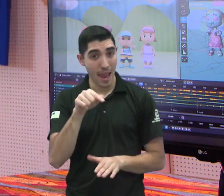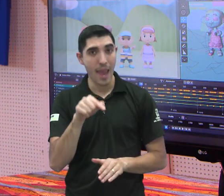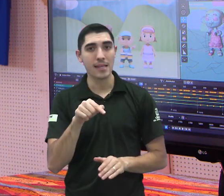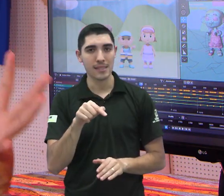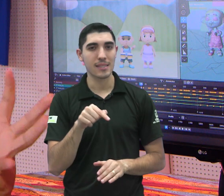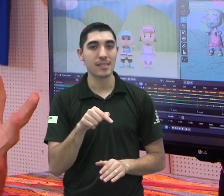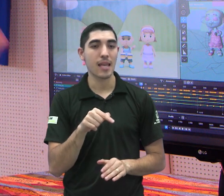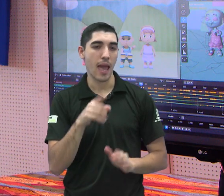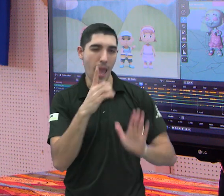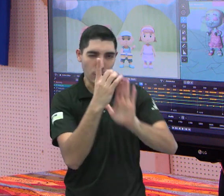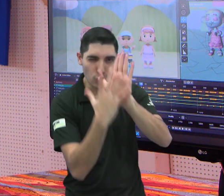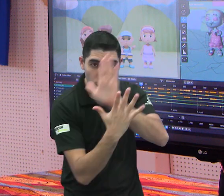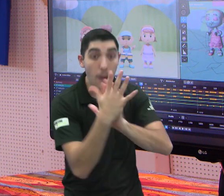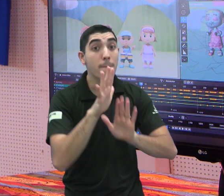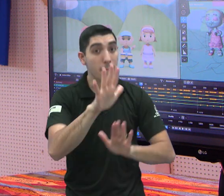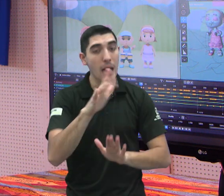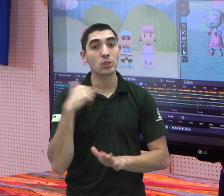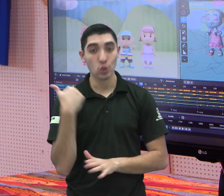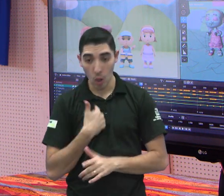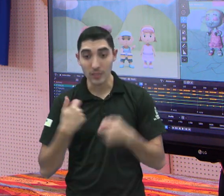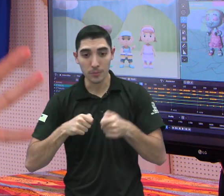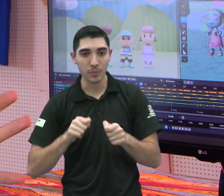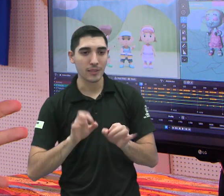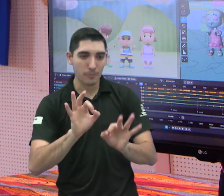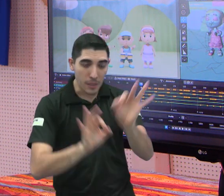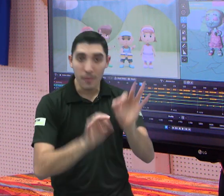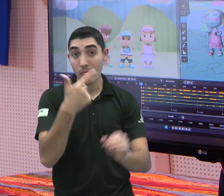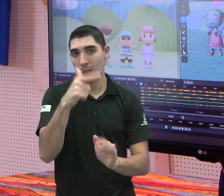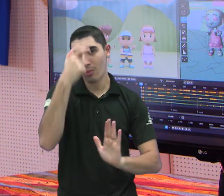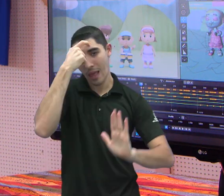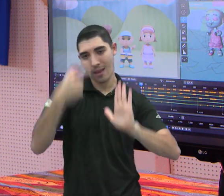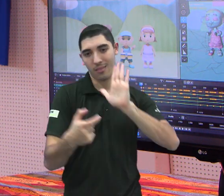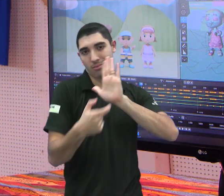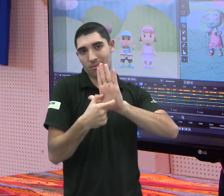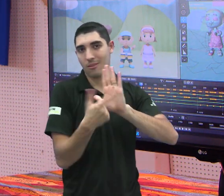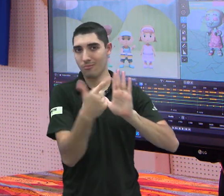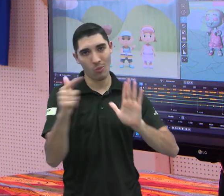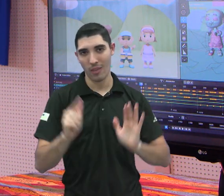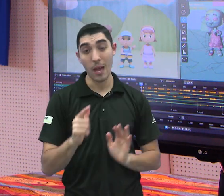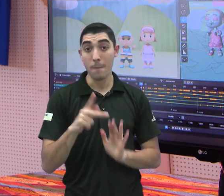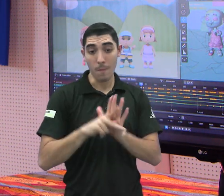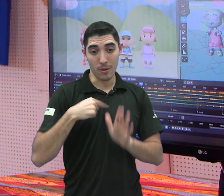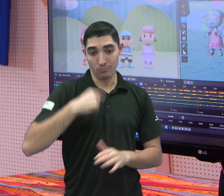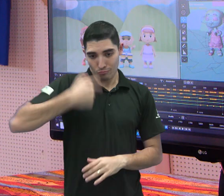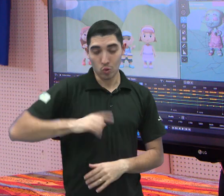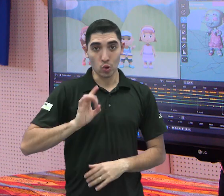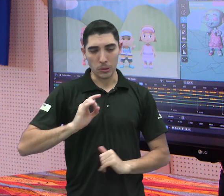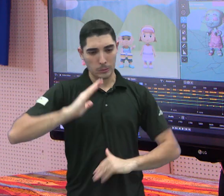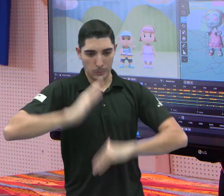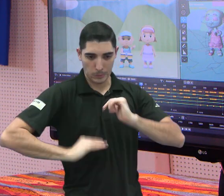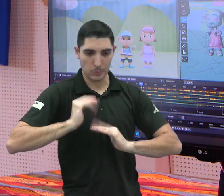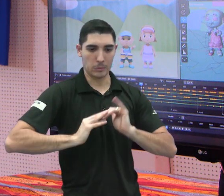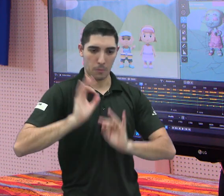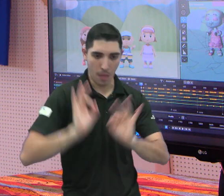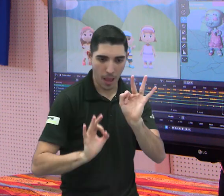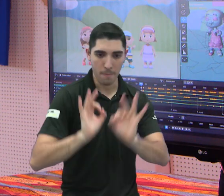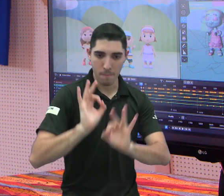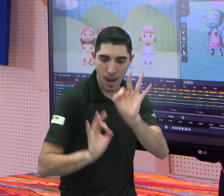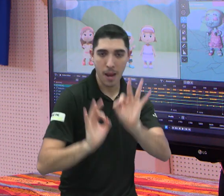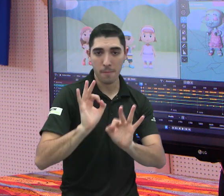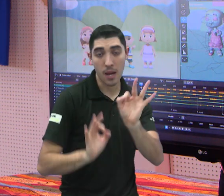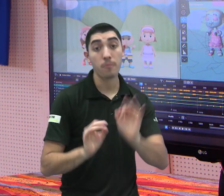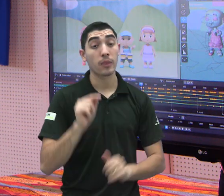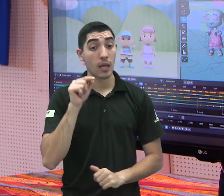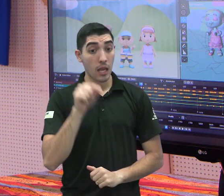trabalho, apesar de ser digital, ele é bem manual, assim, né? Não tem IA, né? É um projeto bem assim, né? E isso tem a